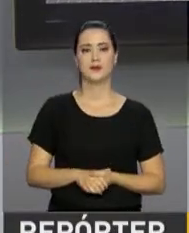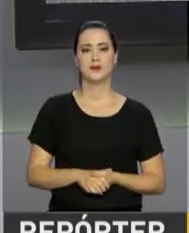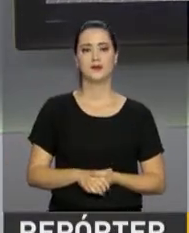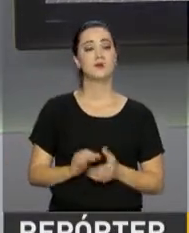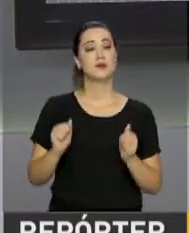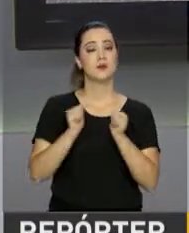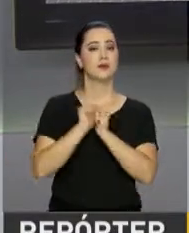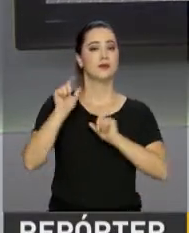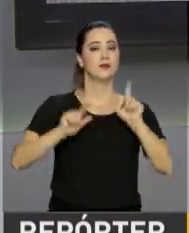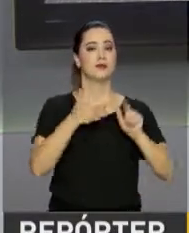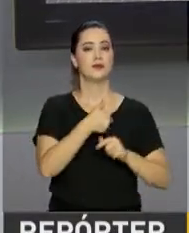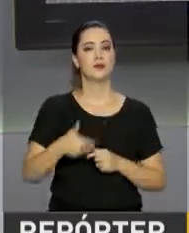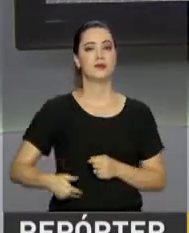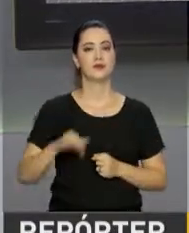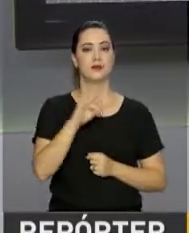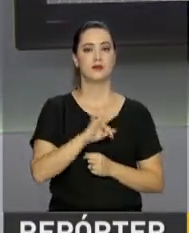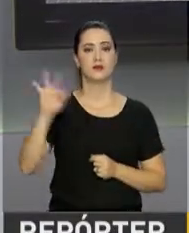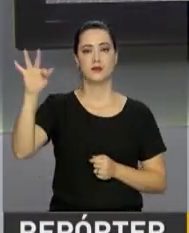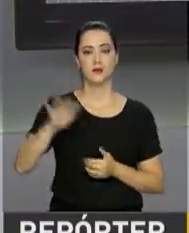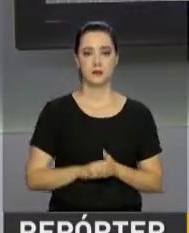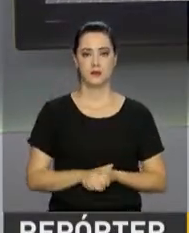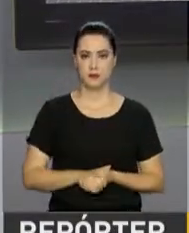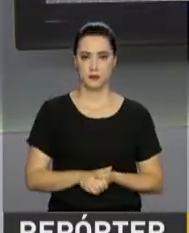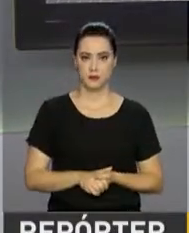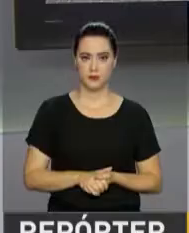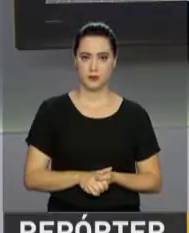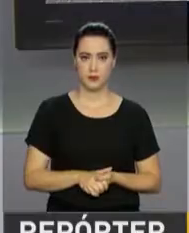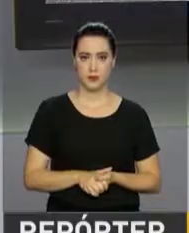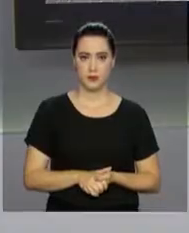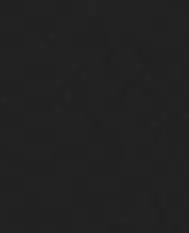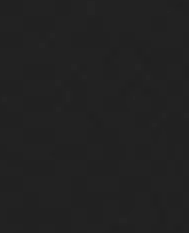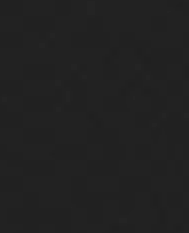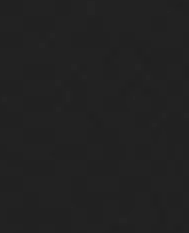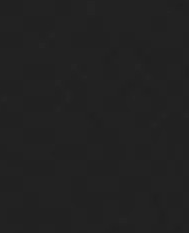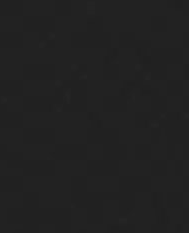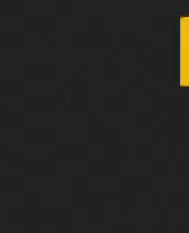na internet continue com a gente na nbr a tv do governo federal